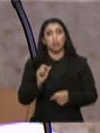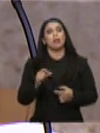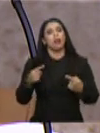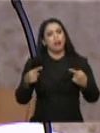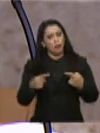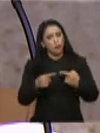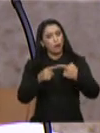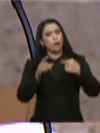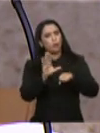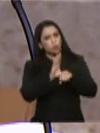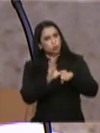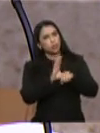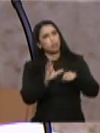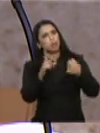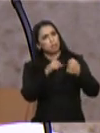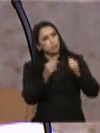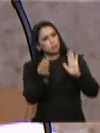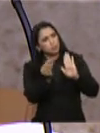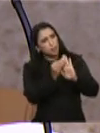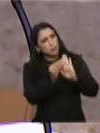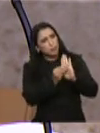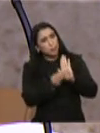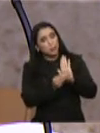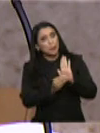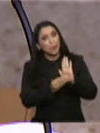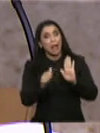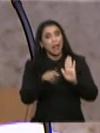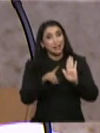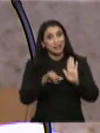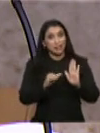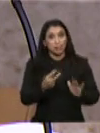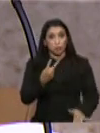constitucionalidade daqueles dispositivos. E aqui eu estou me reportando o ADI